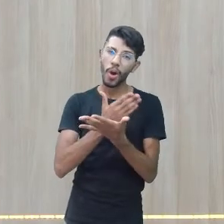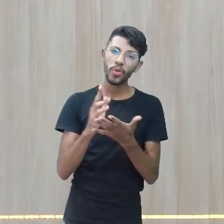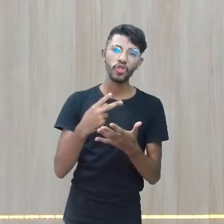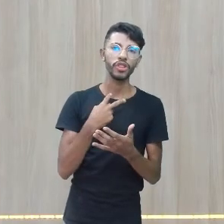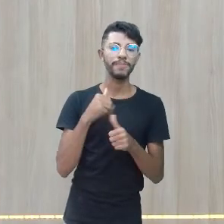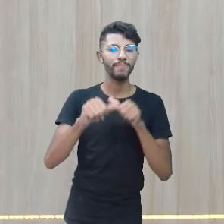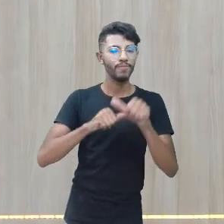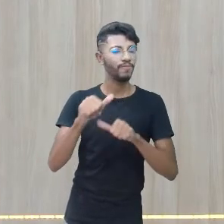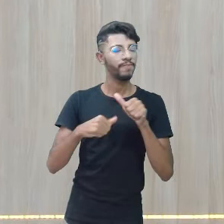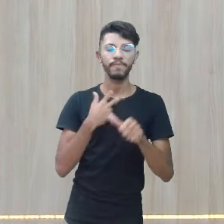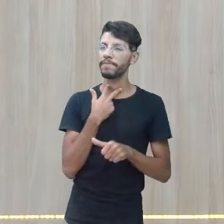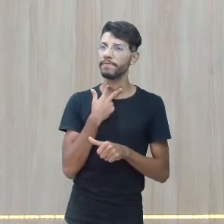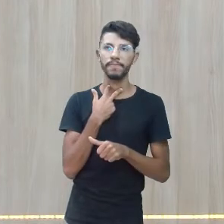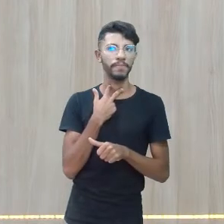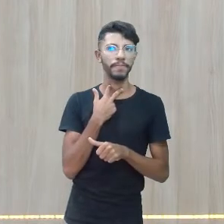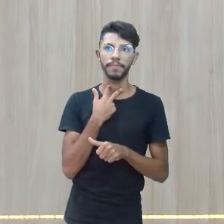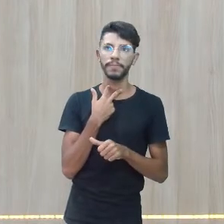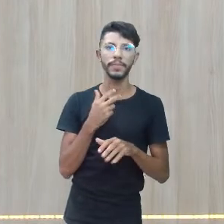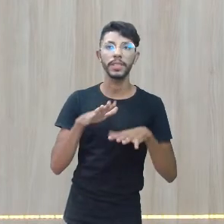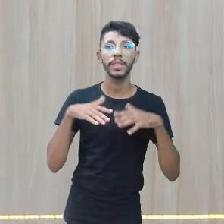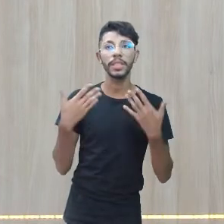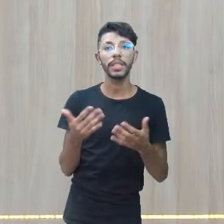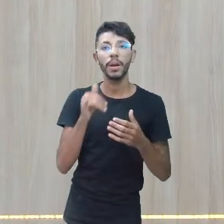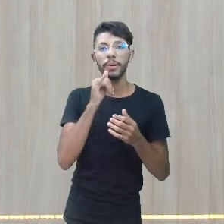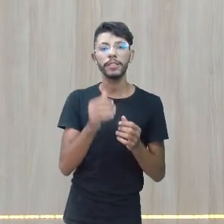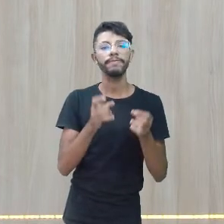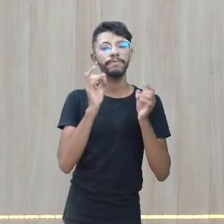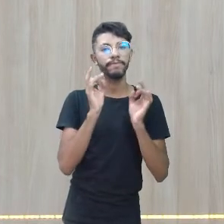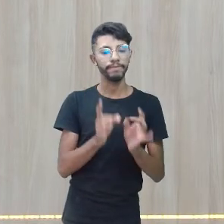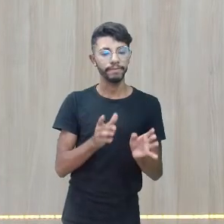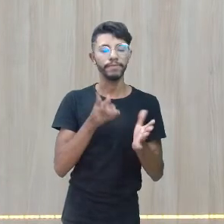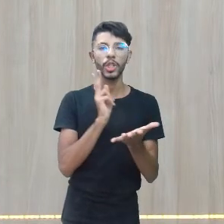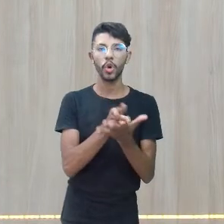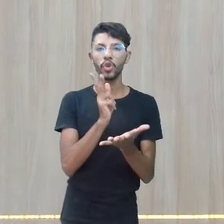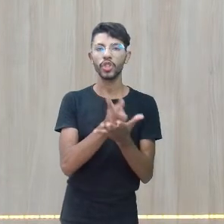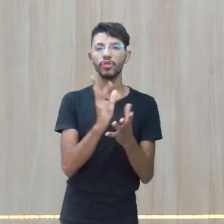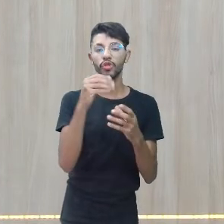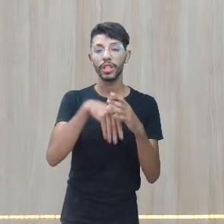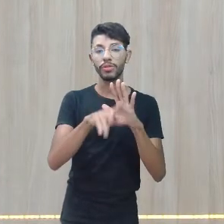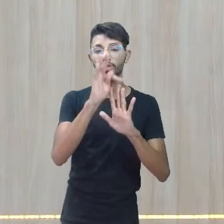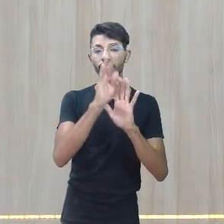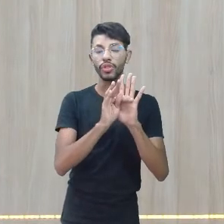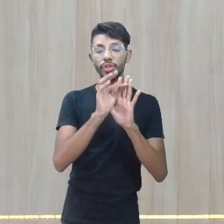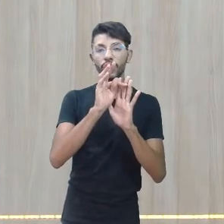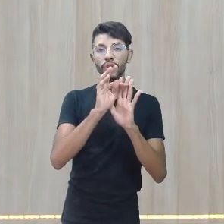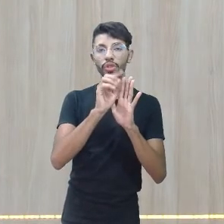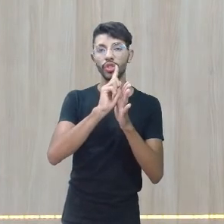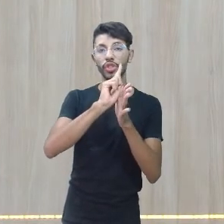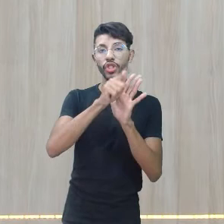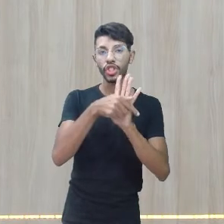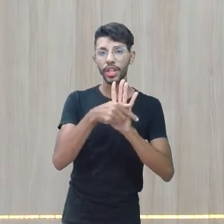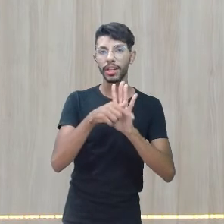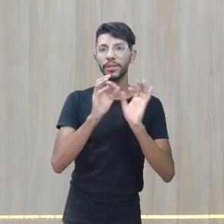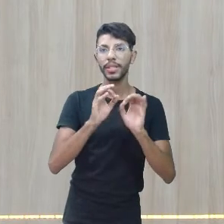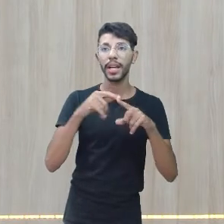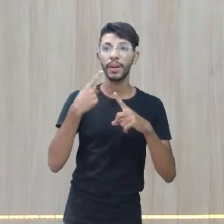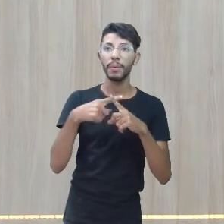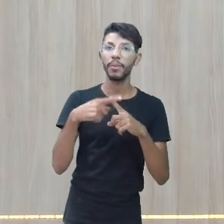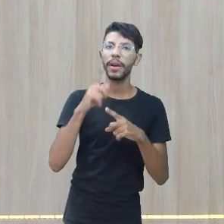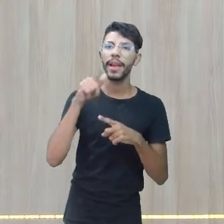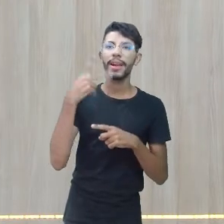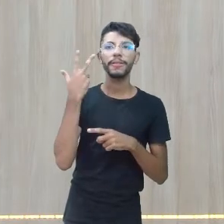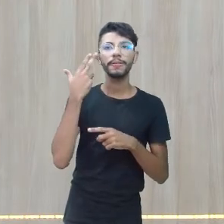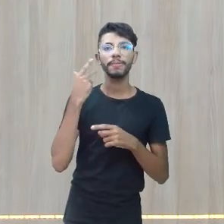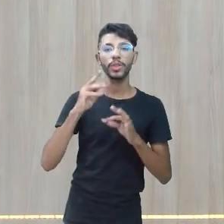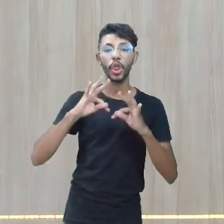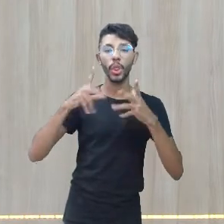modificaram. Eles deixaram ali dentro do gênero, porque eles são comuns em todos os tipos de